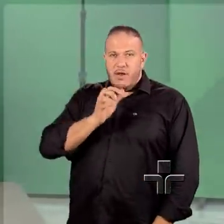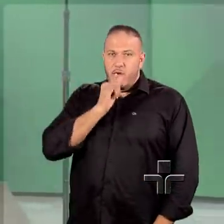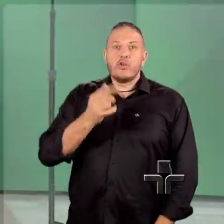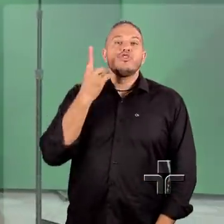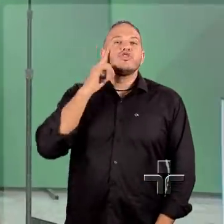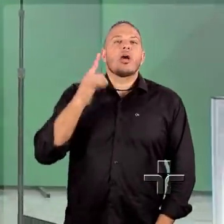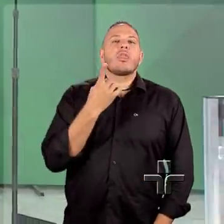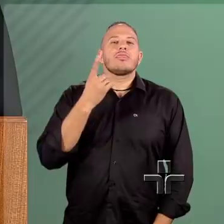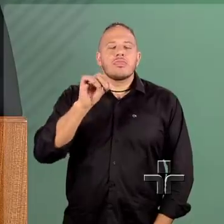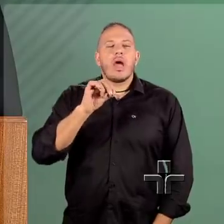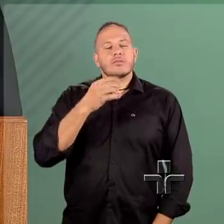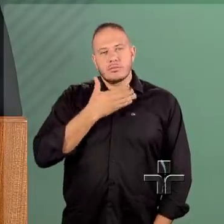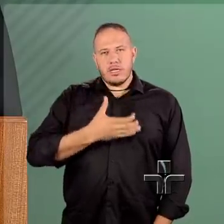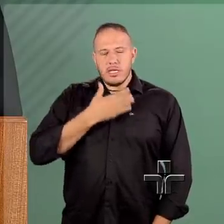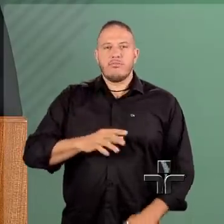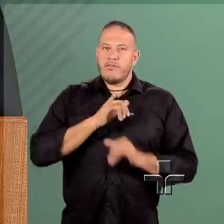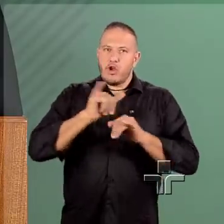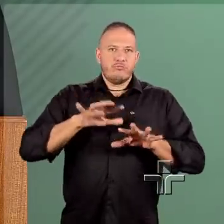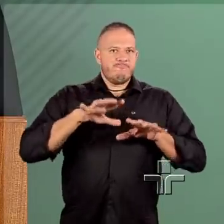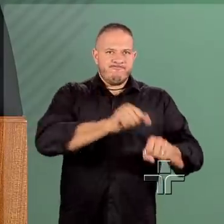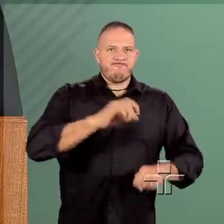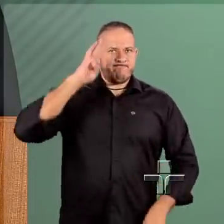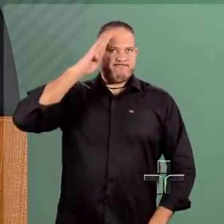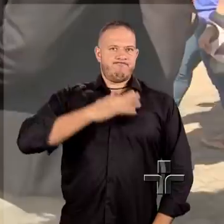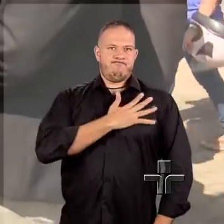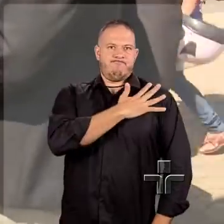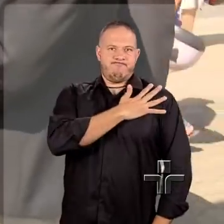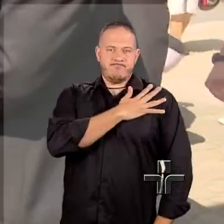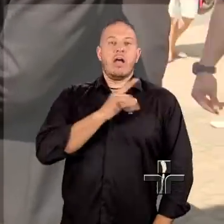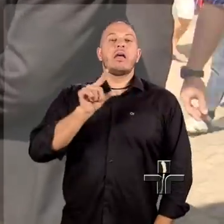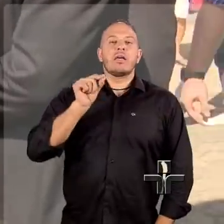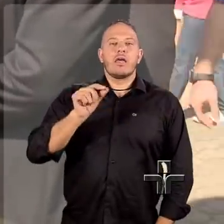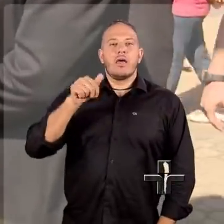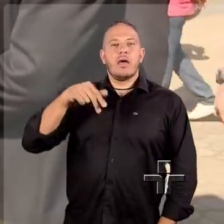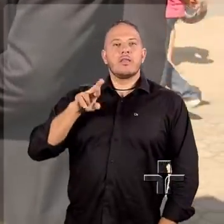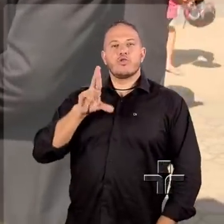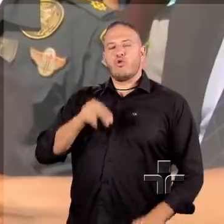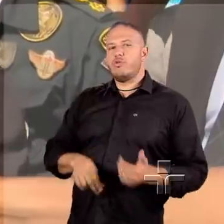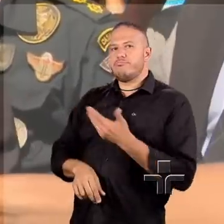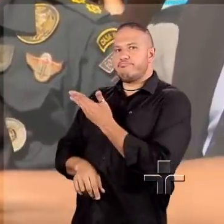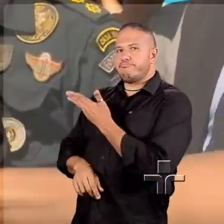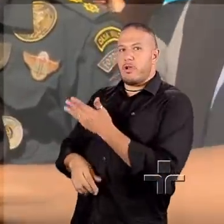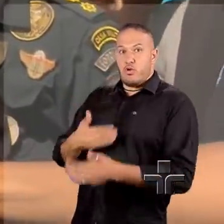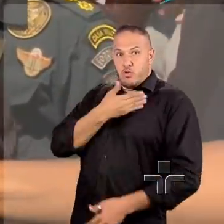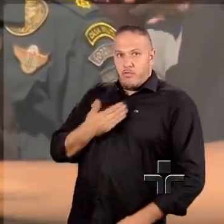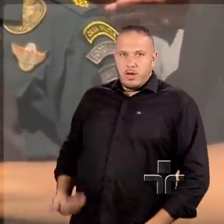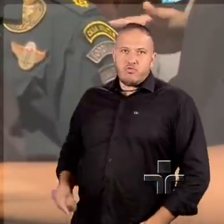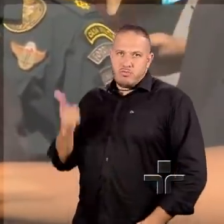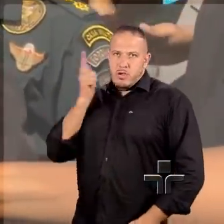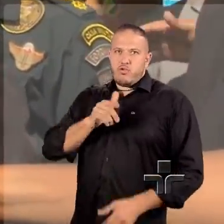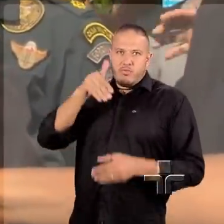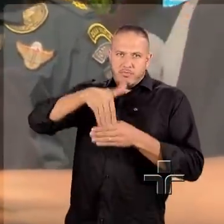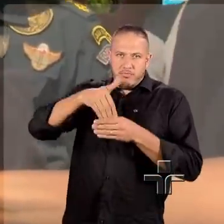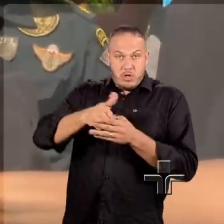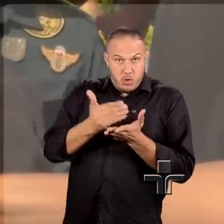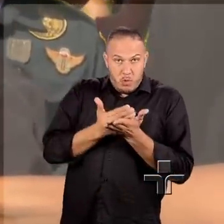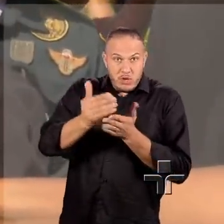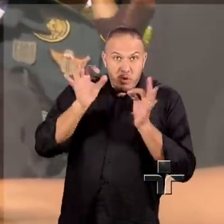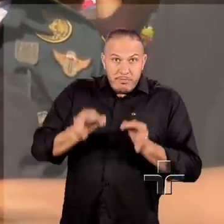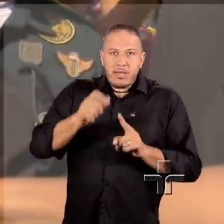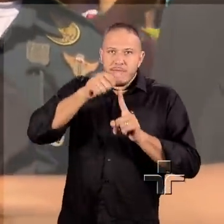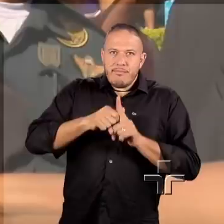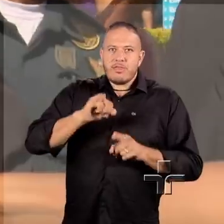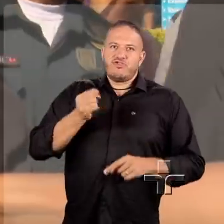dezembro intervenção federal no estado. O escolhido foi Antônio Denarium, governador eleito do estado, que começaria seu mandato